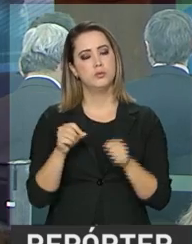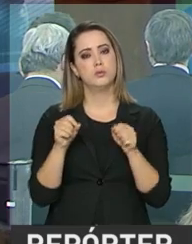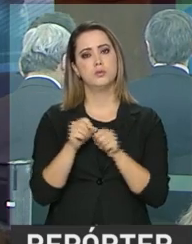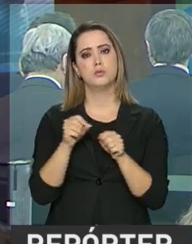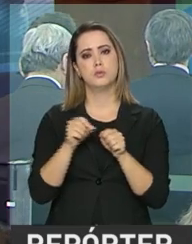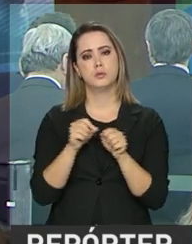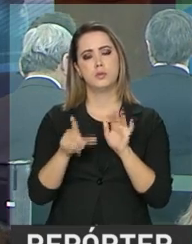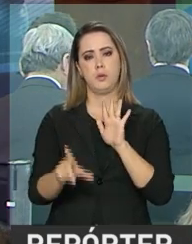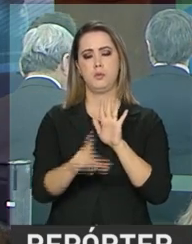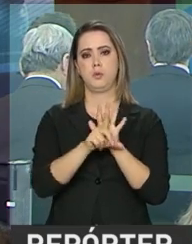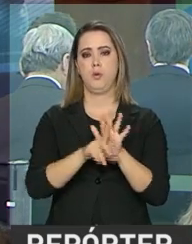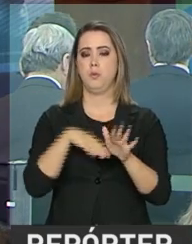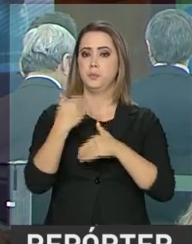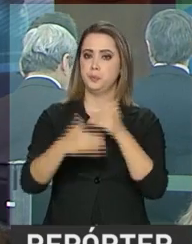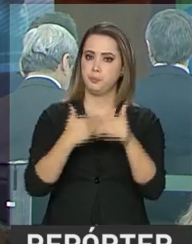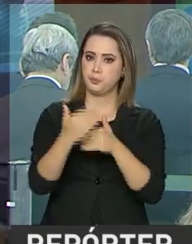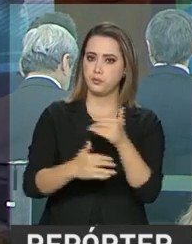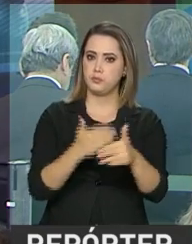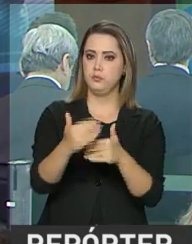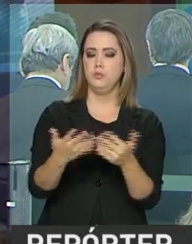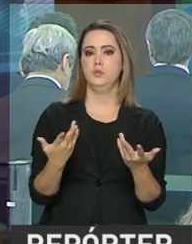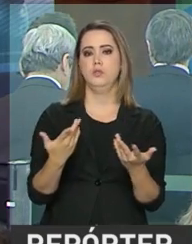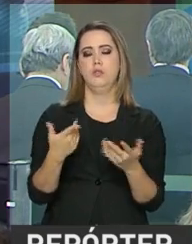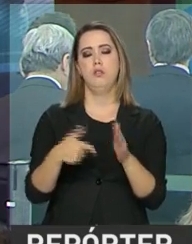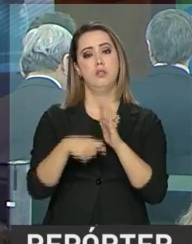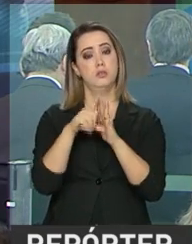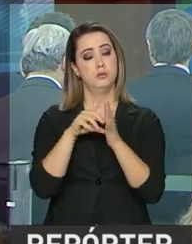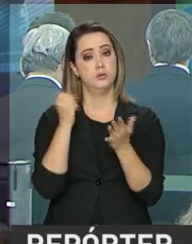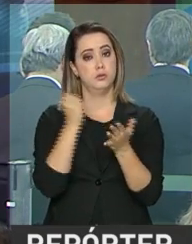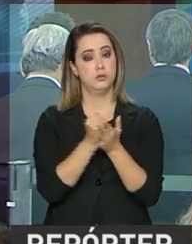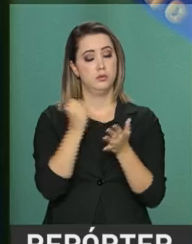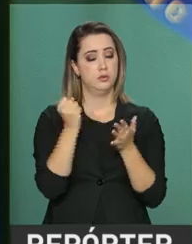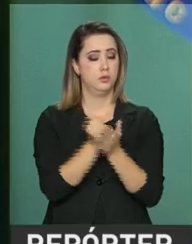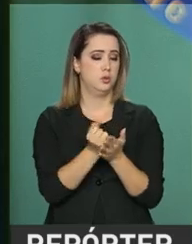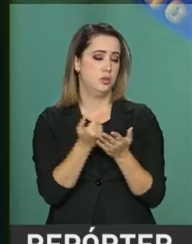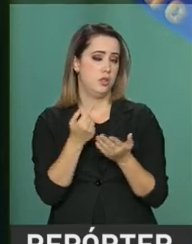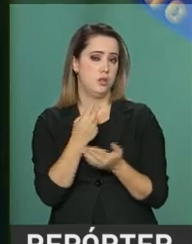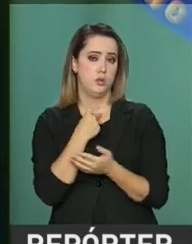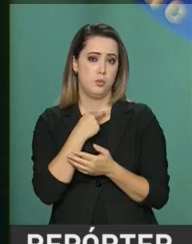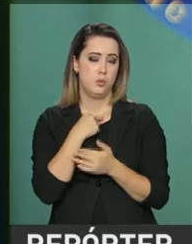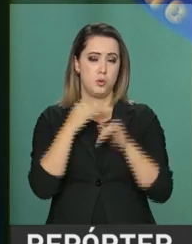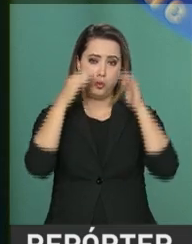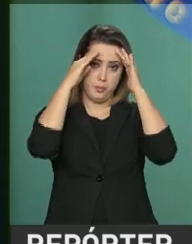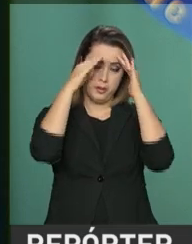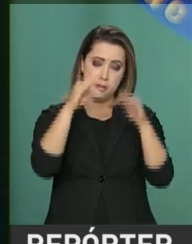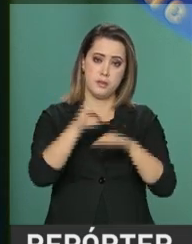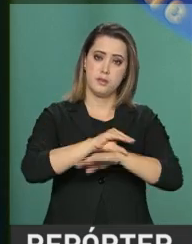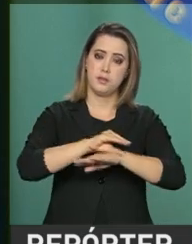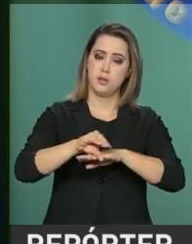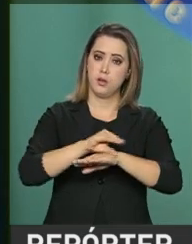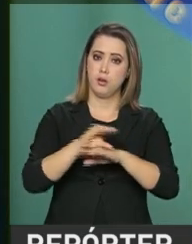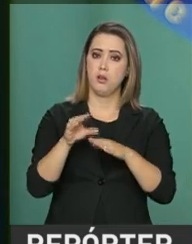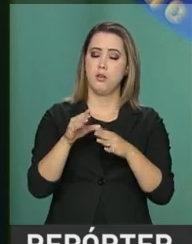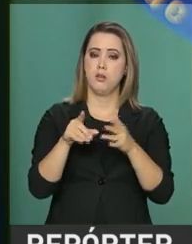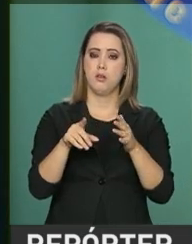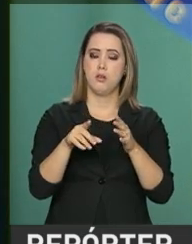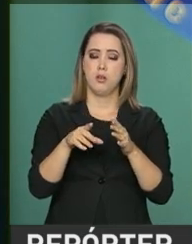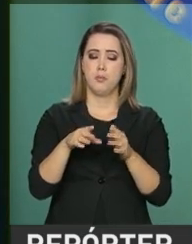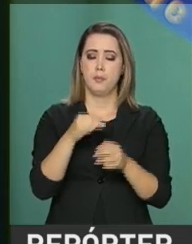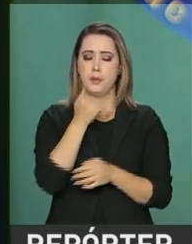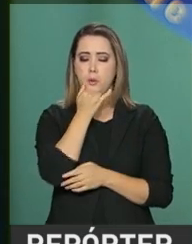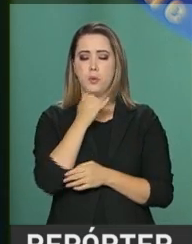foi avançar, não é? Contratos que antes não comportavam carteira assinada, um